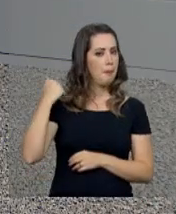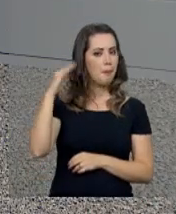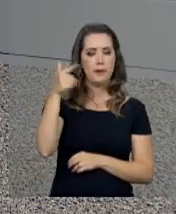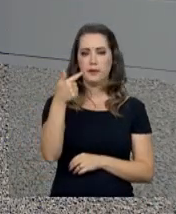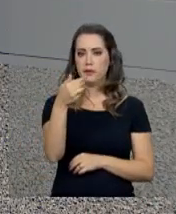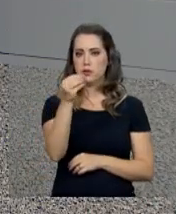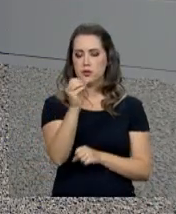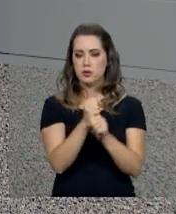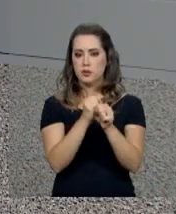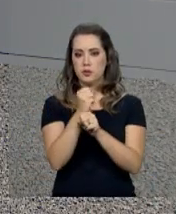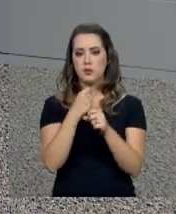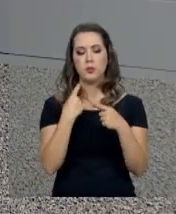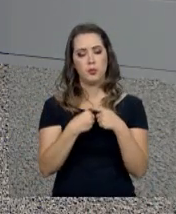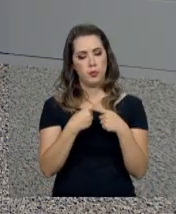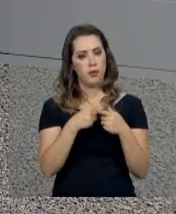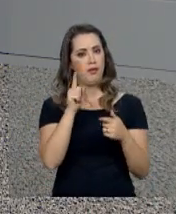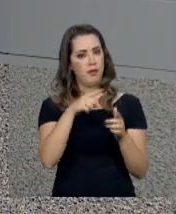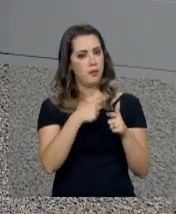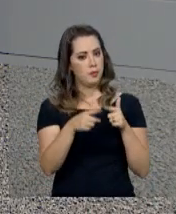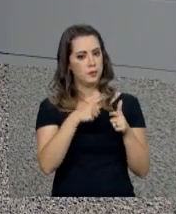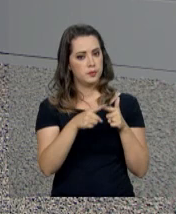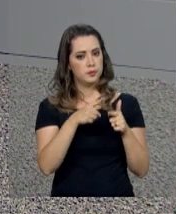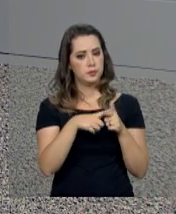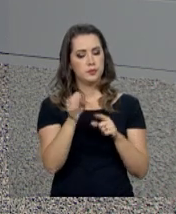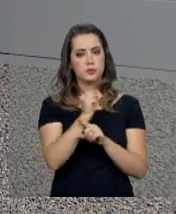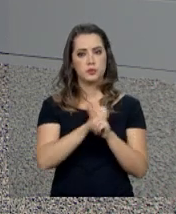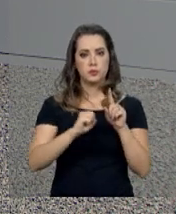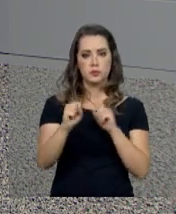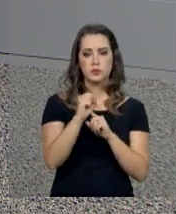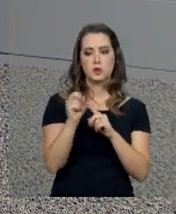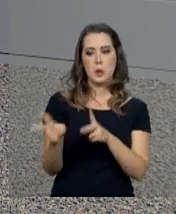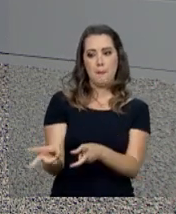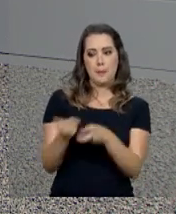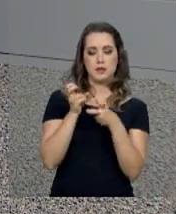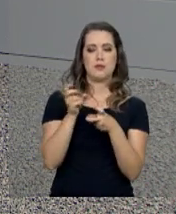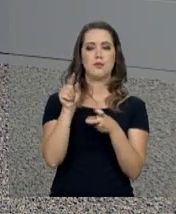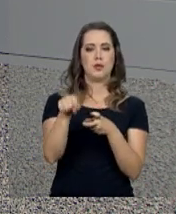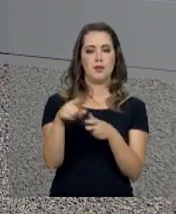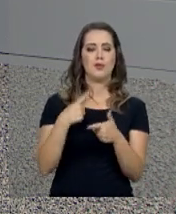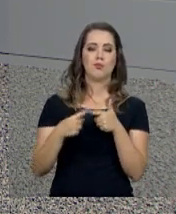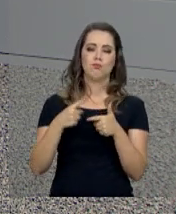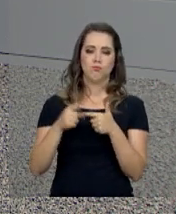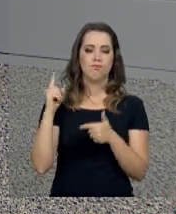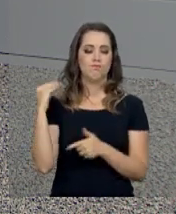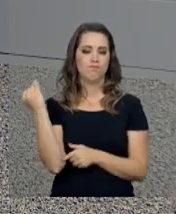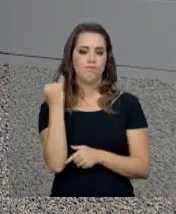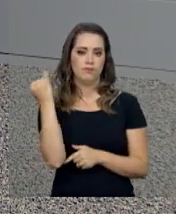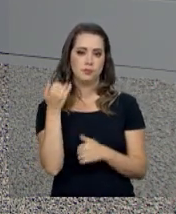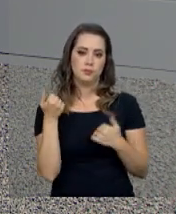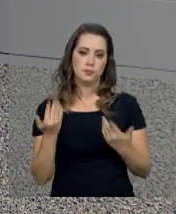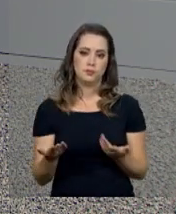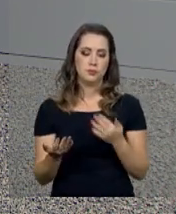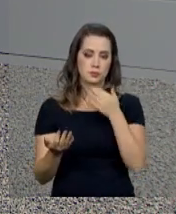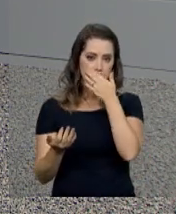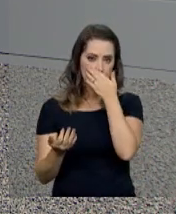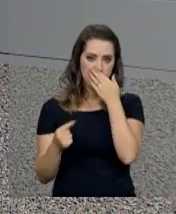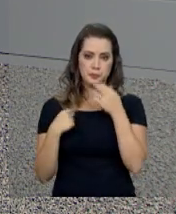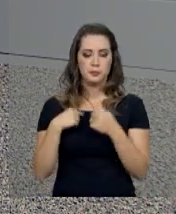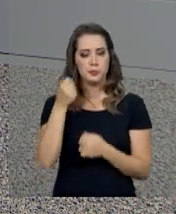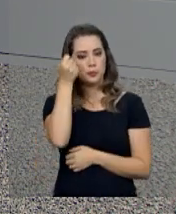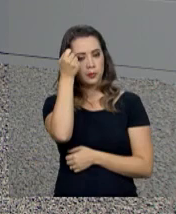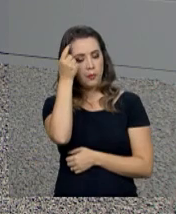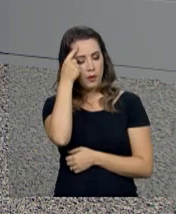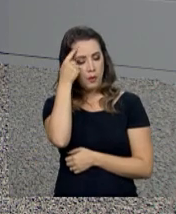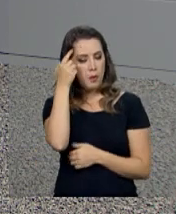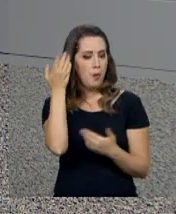por quê tornou um problema que a sociedade começaram a entender como um problema então eu penso que e